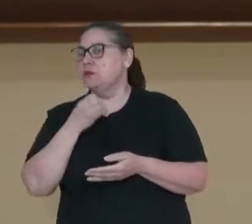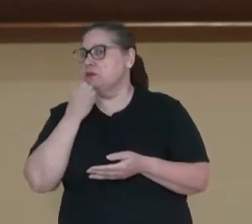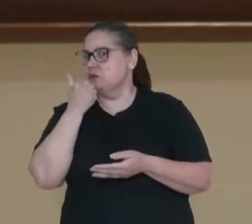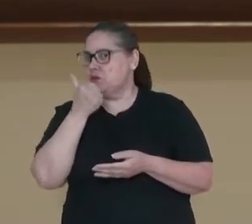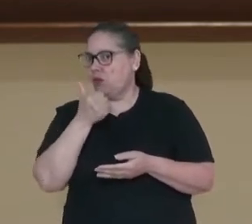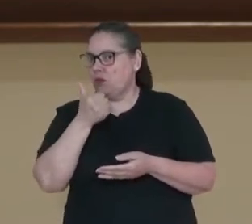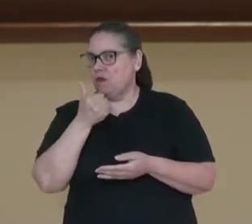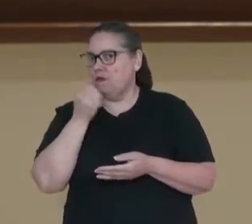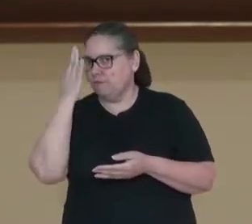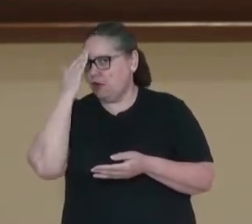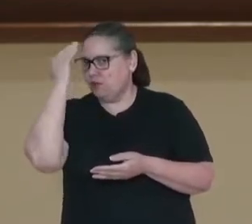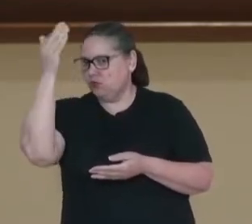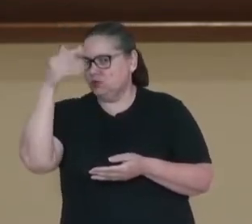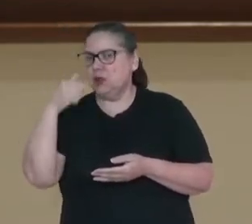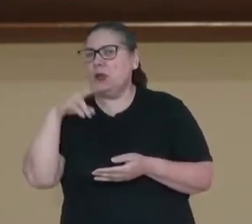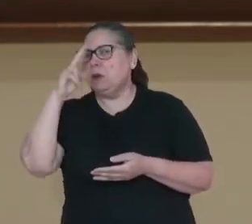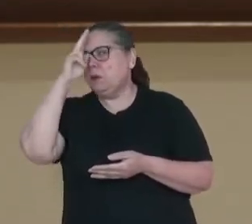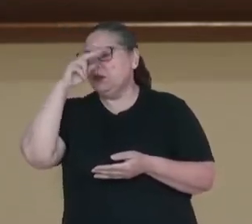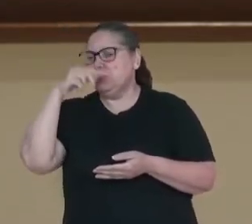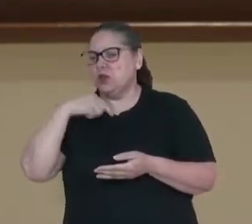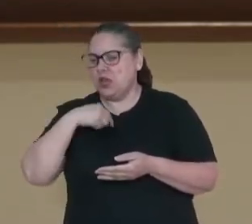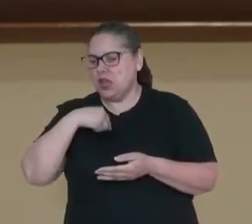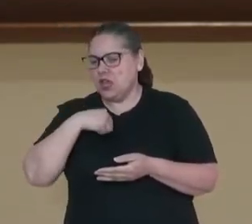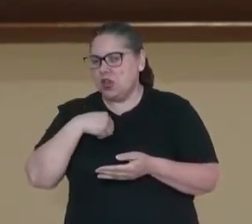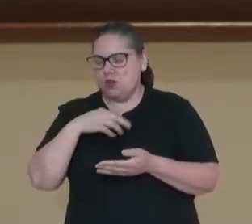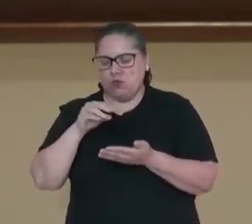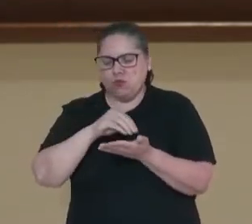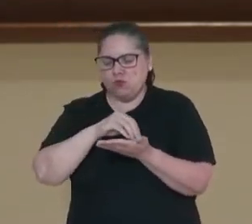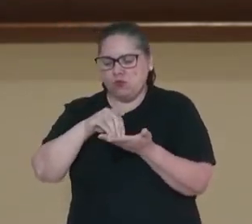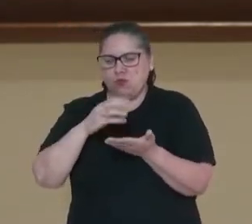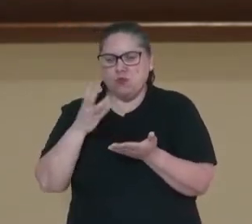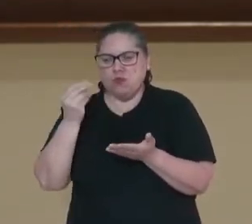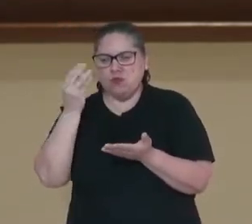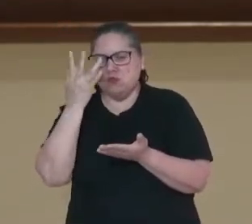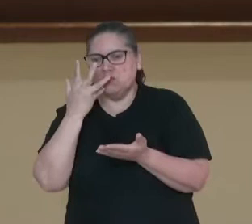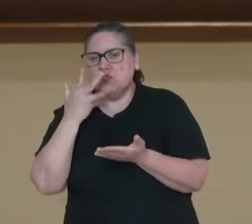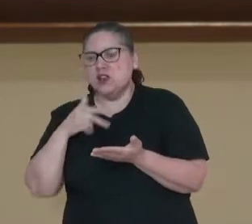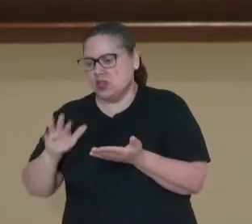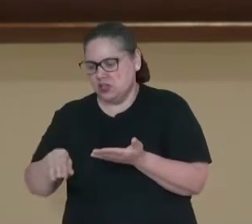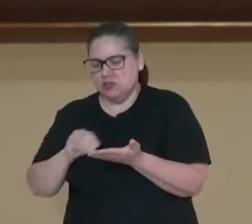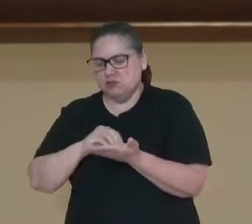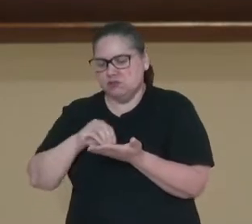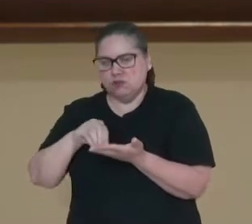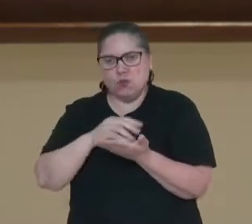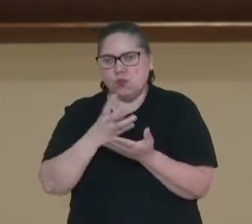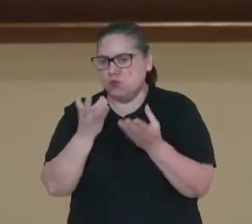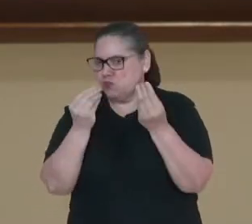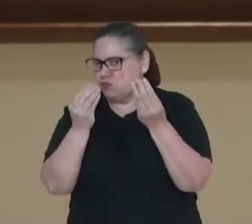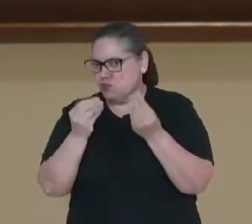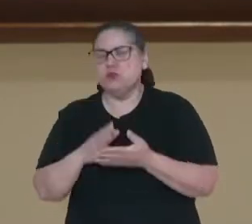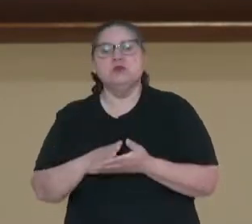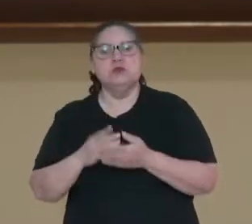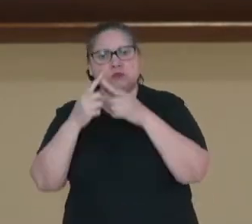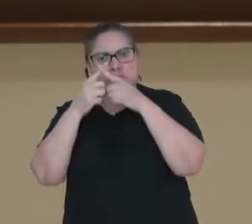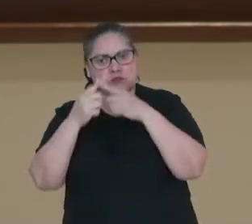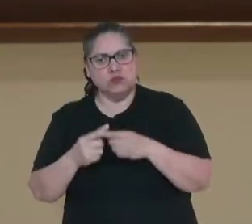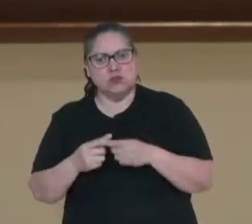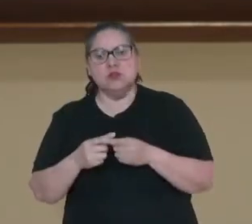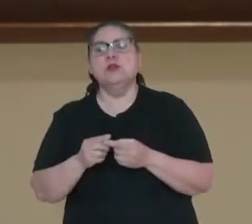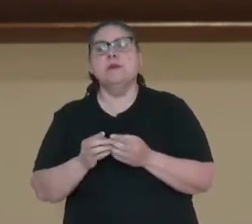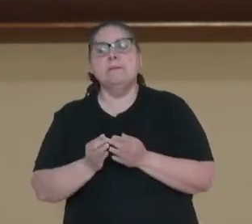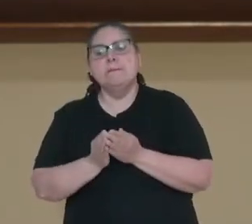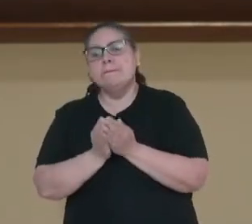muito popular. Eu lembro que eu joguei muito, participei de muitas partidas desse jogo. Estou falando